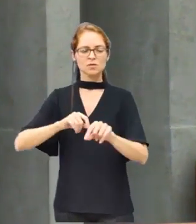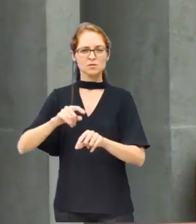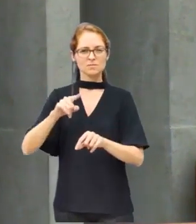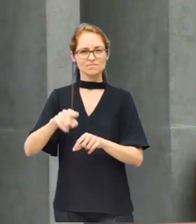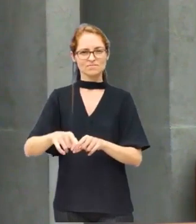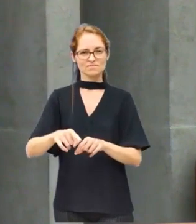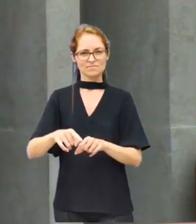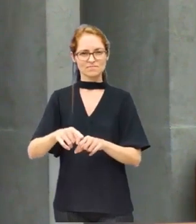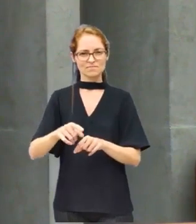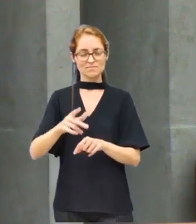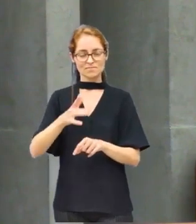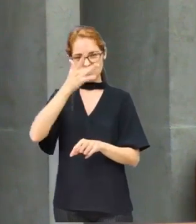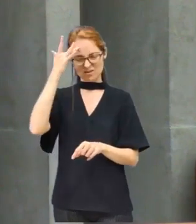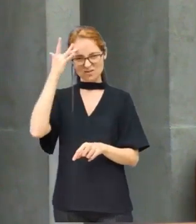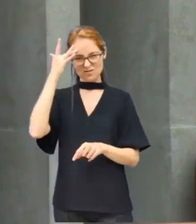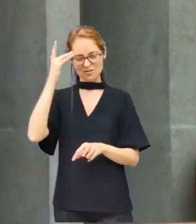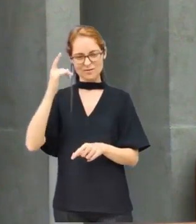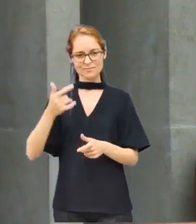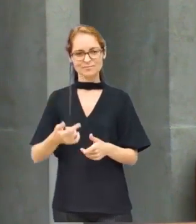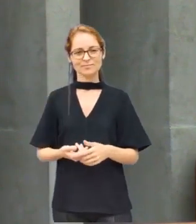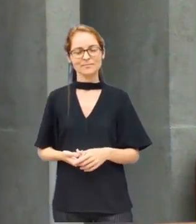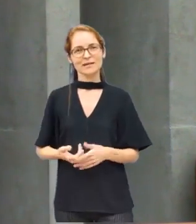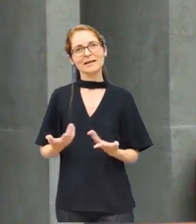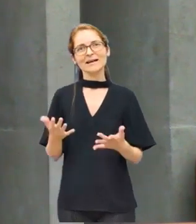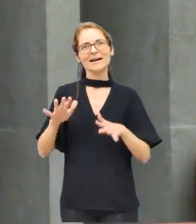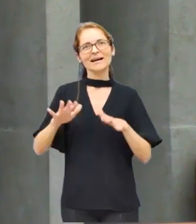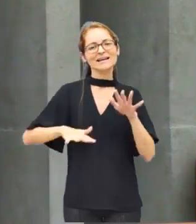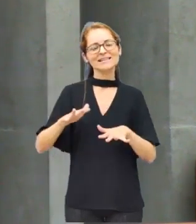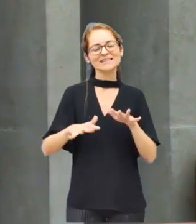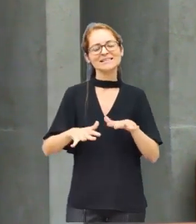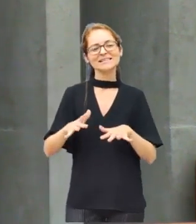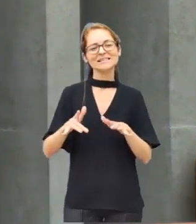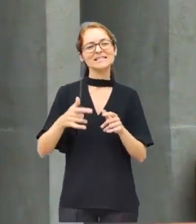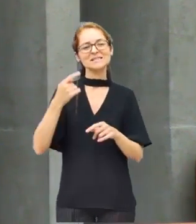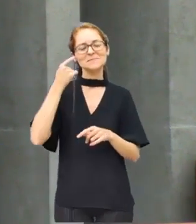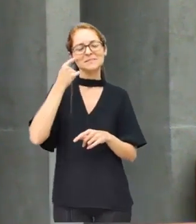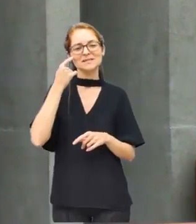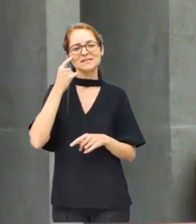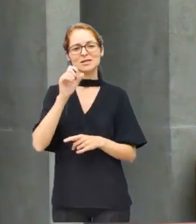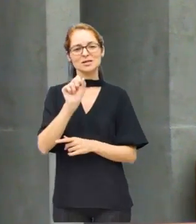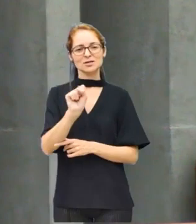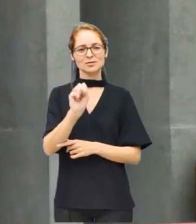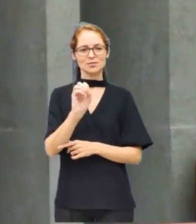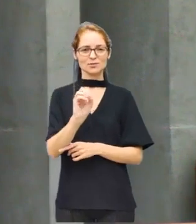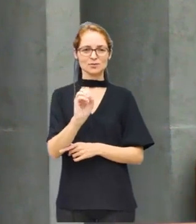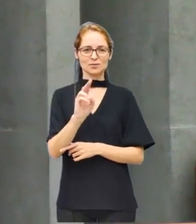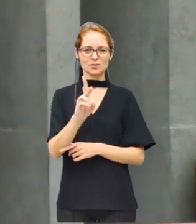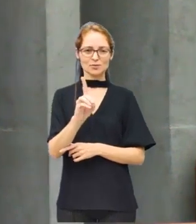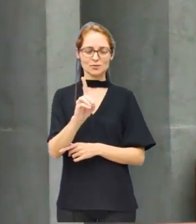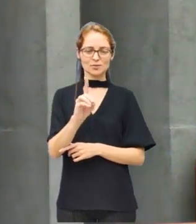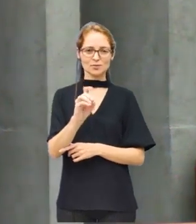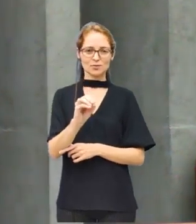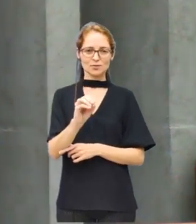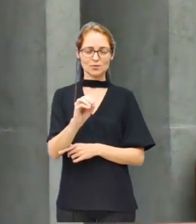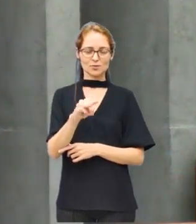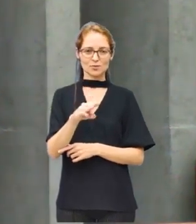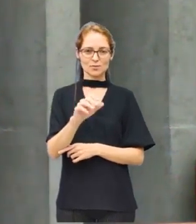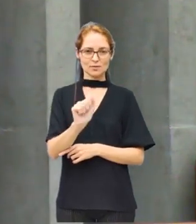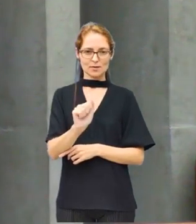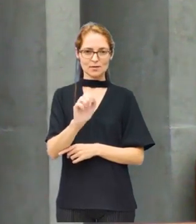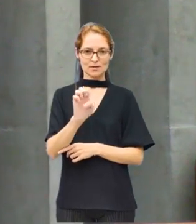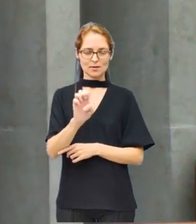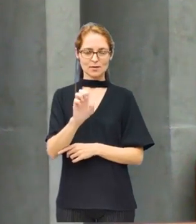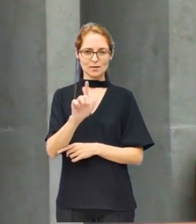delas? Talvez a que vem na sua mente aí, Sodoma e Gomorra. E é exatamente isso que aconteceu naquele contexto. Nós vamos